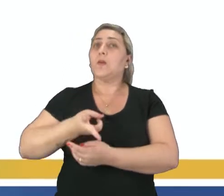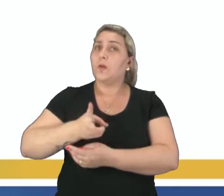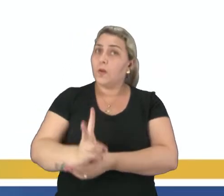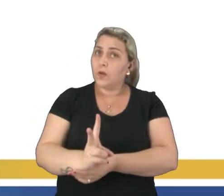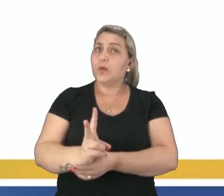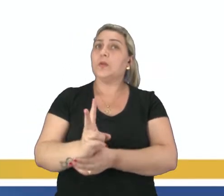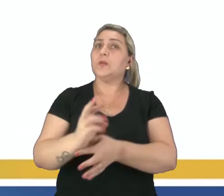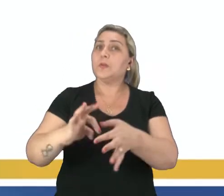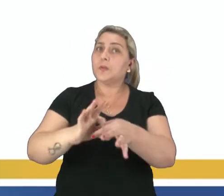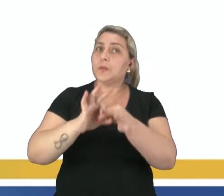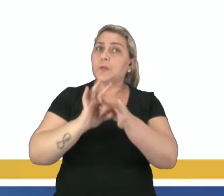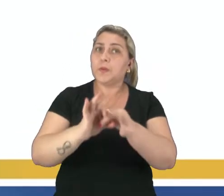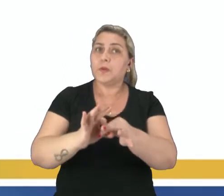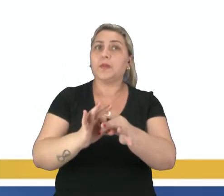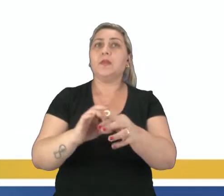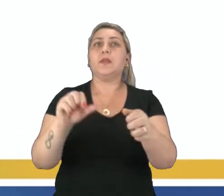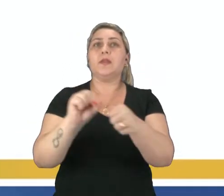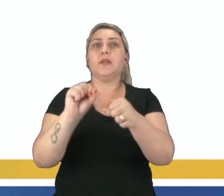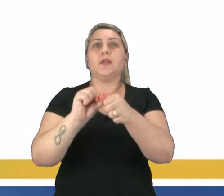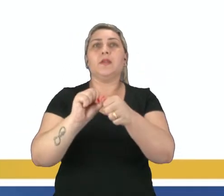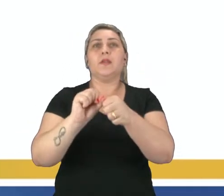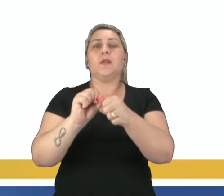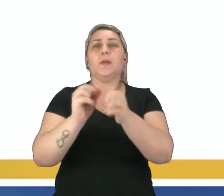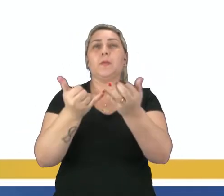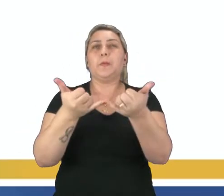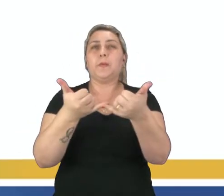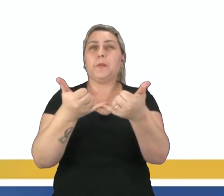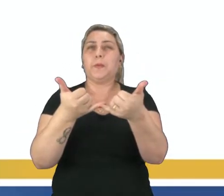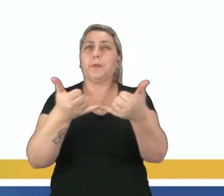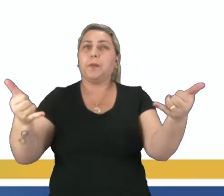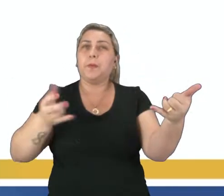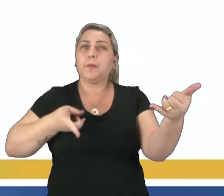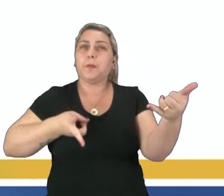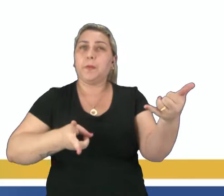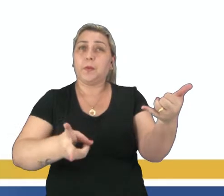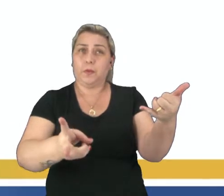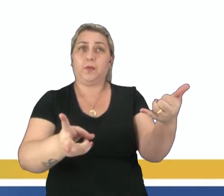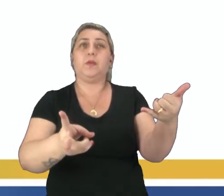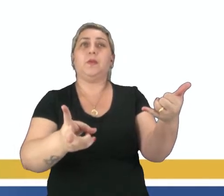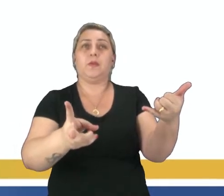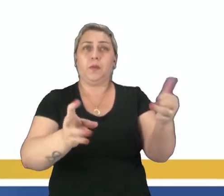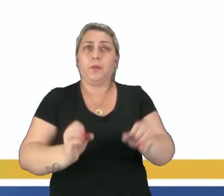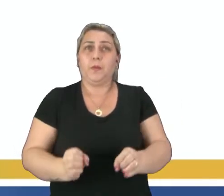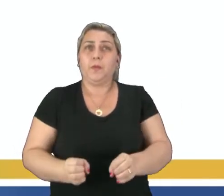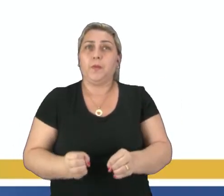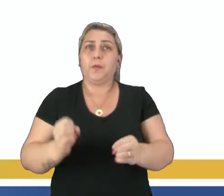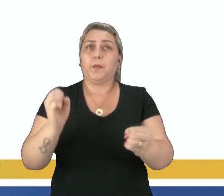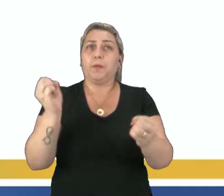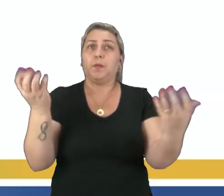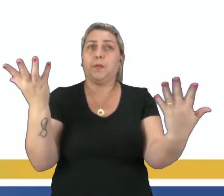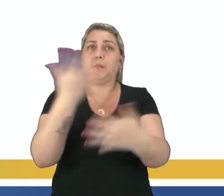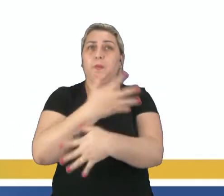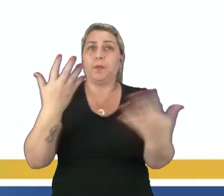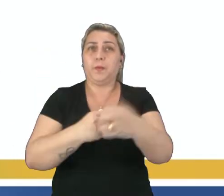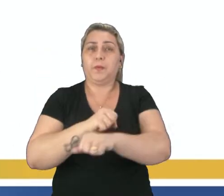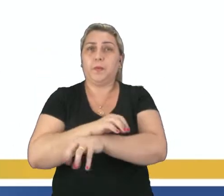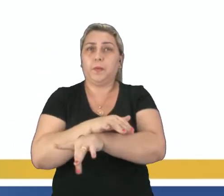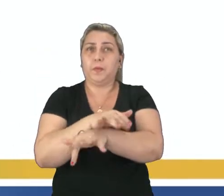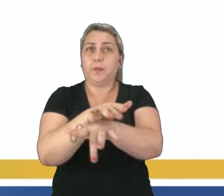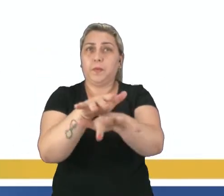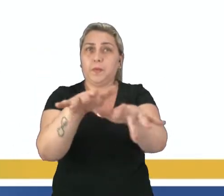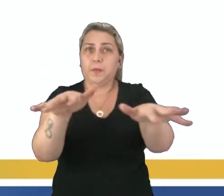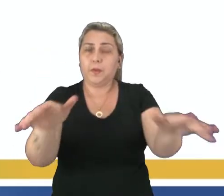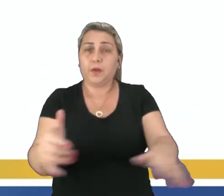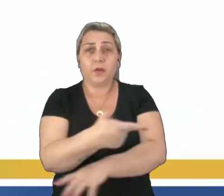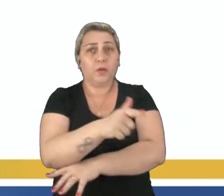permanecem conectados entre si, formando uma espécie de fio contínuo, por onde os impulsos nervosos propagam-se. Não